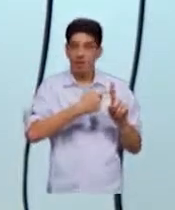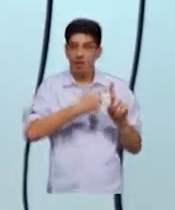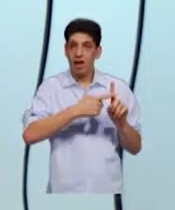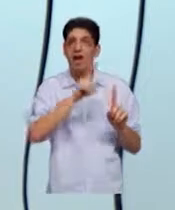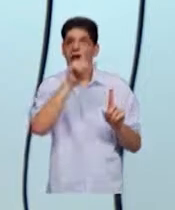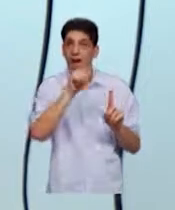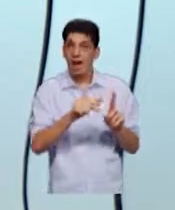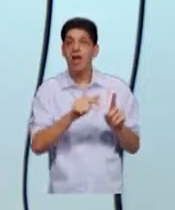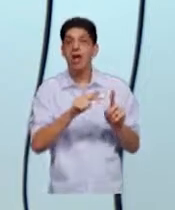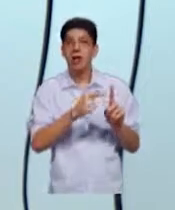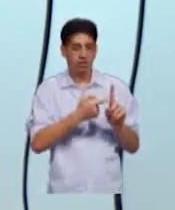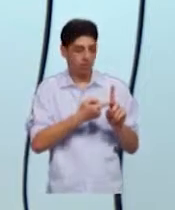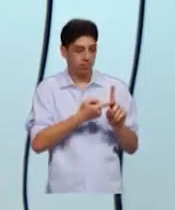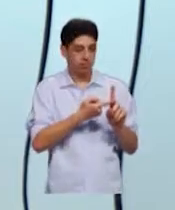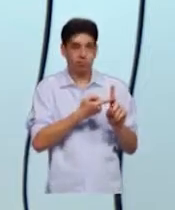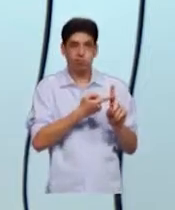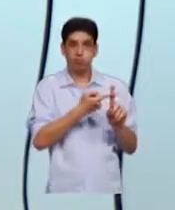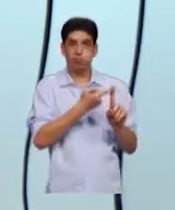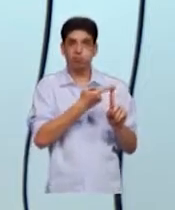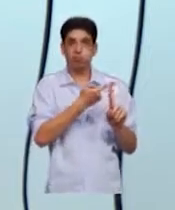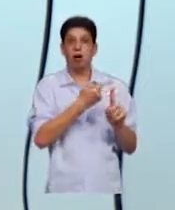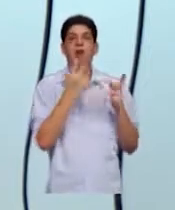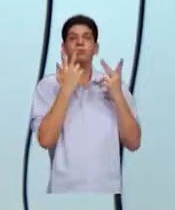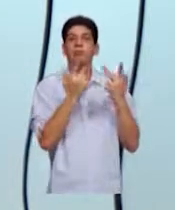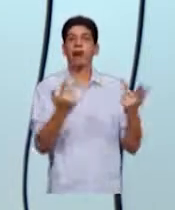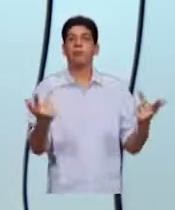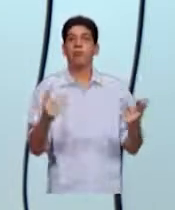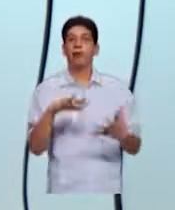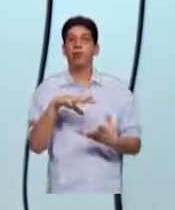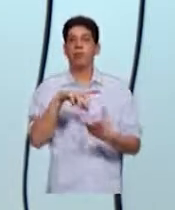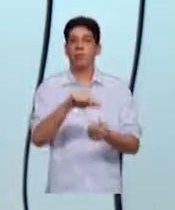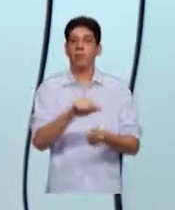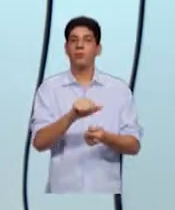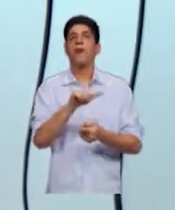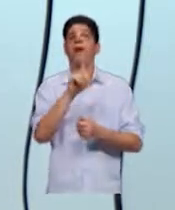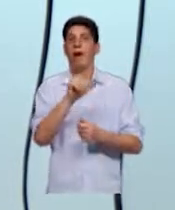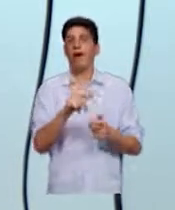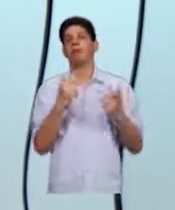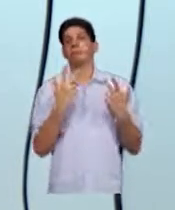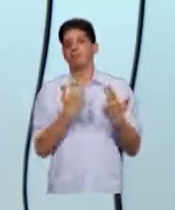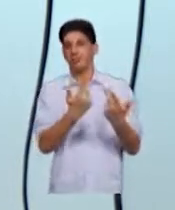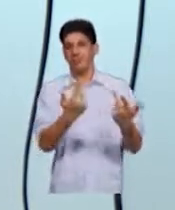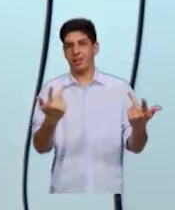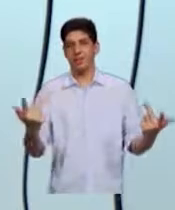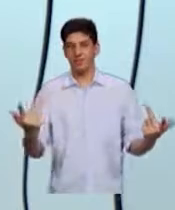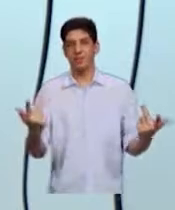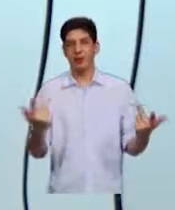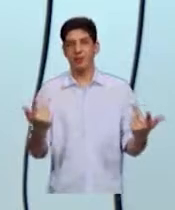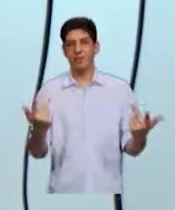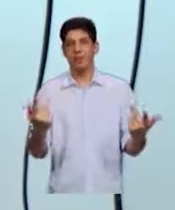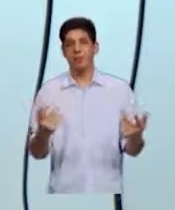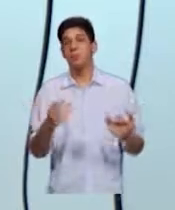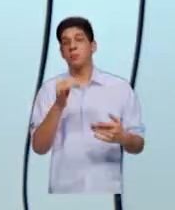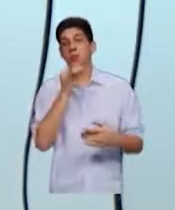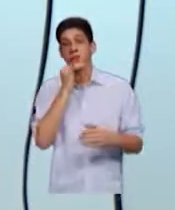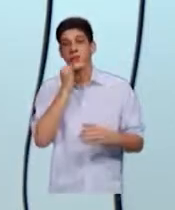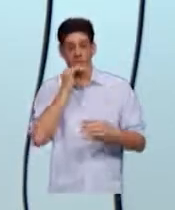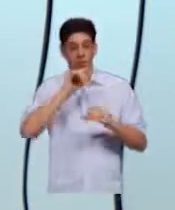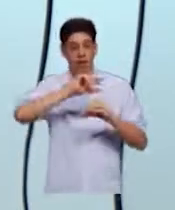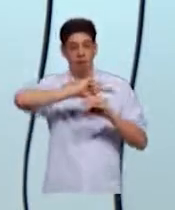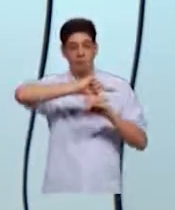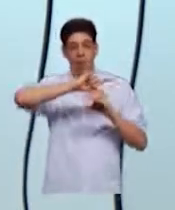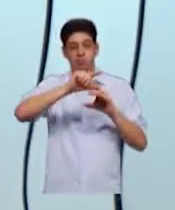aquecimento natural da Terra. É um fenômeno que acontece de forma natural, onde a atmosfera terrestre tem